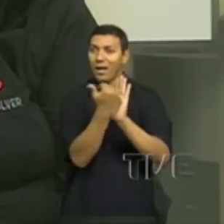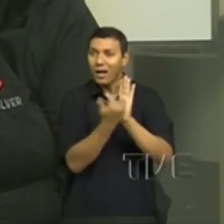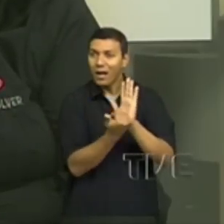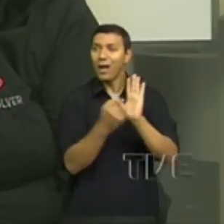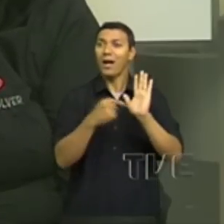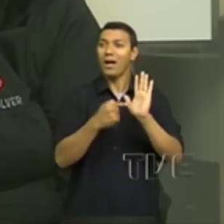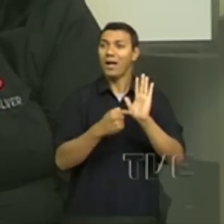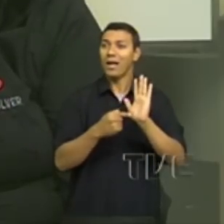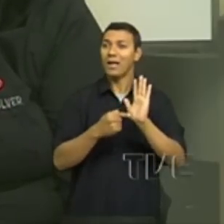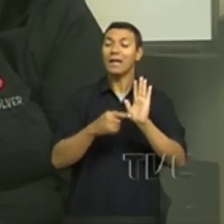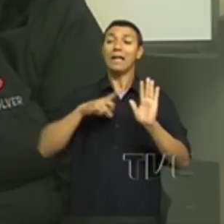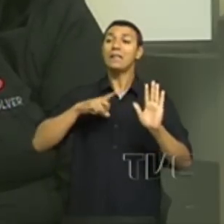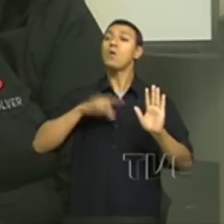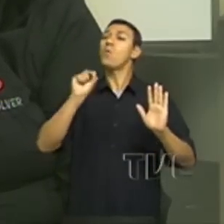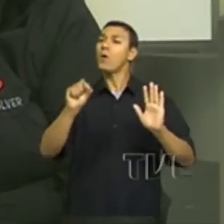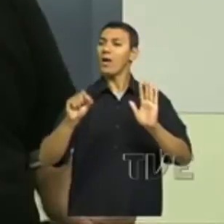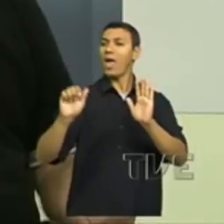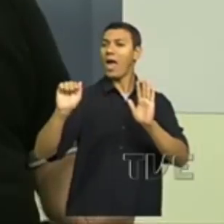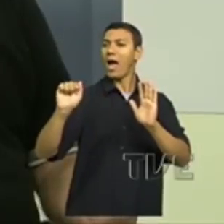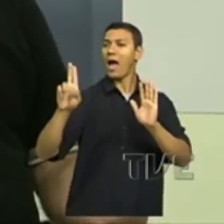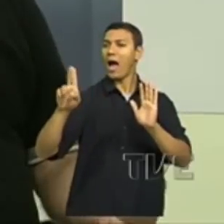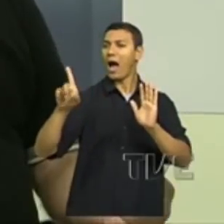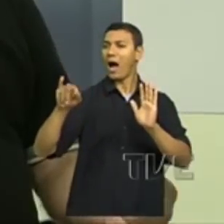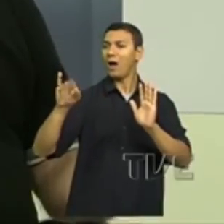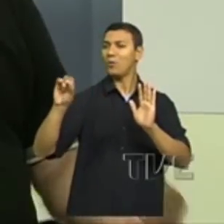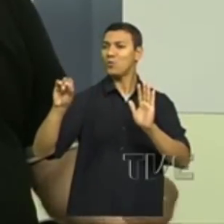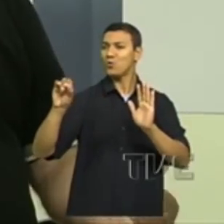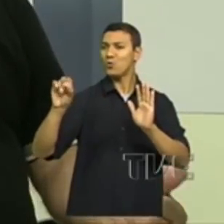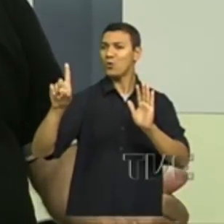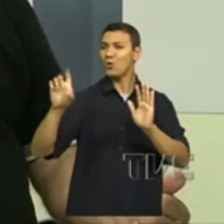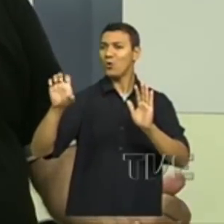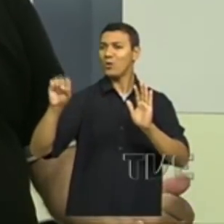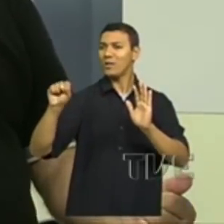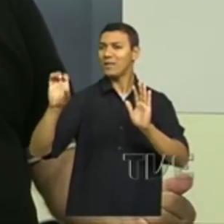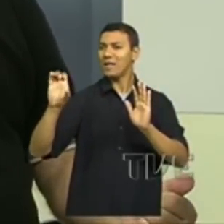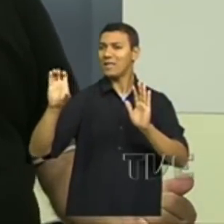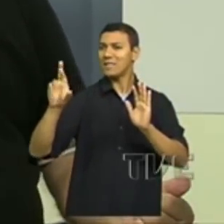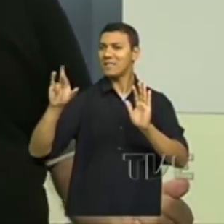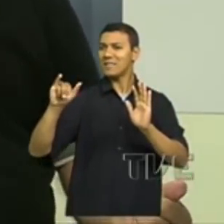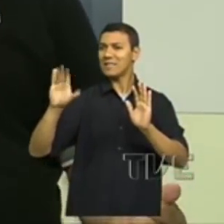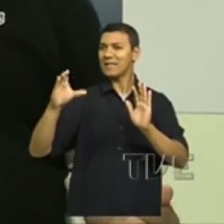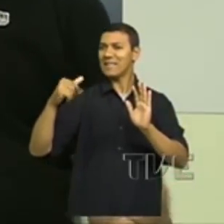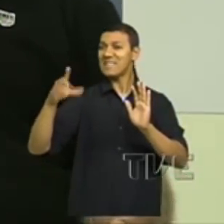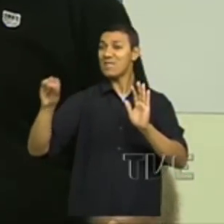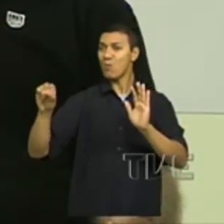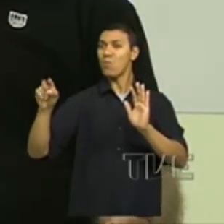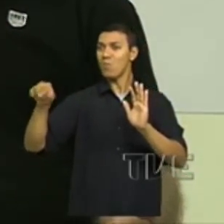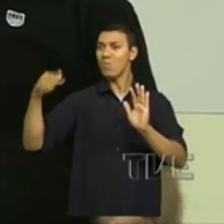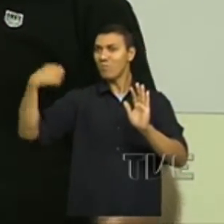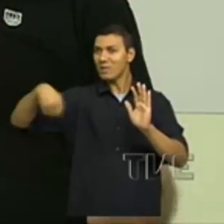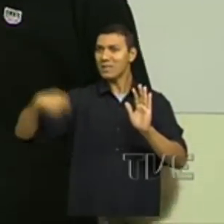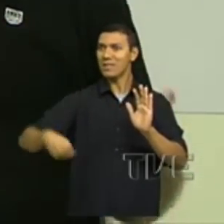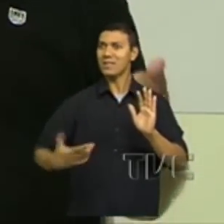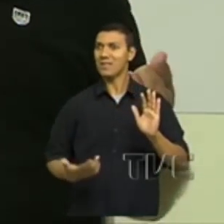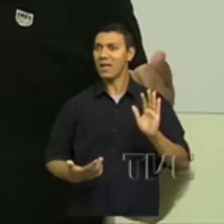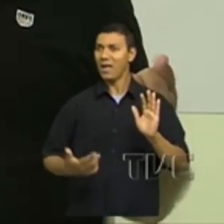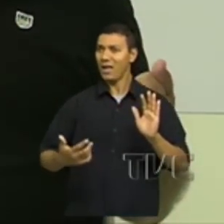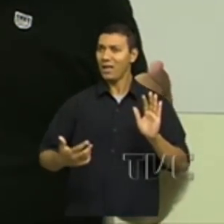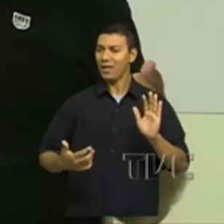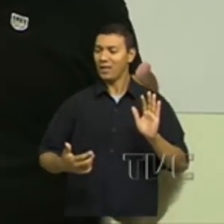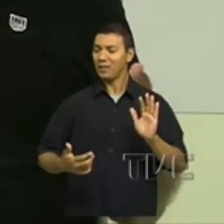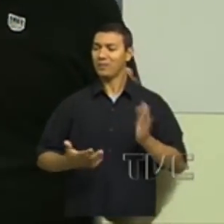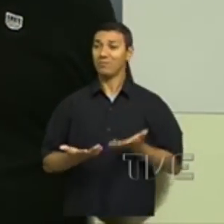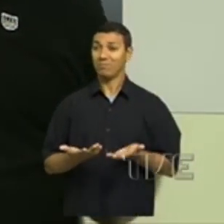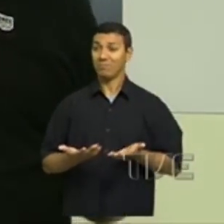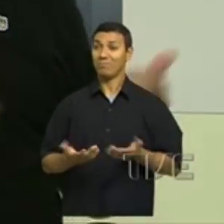contemplar audiodescrição. Então, eu comparo isso com situação que a gente tinha até há